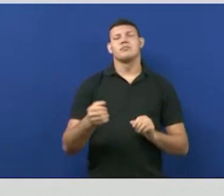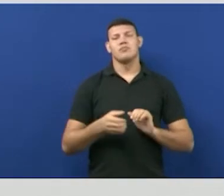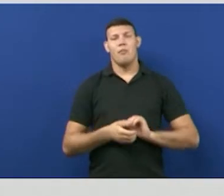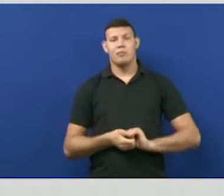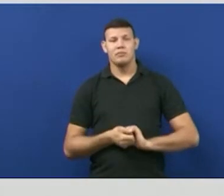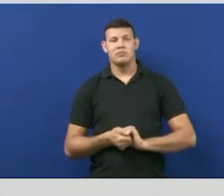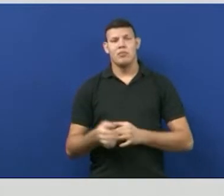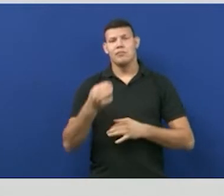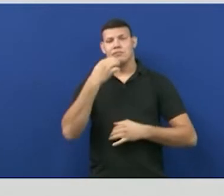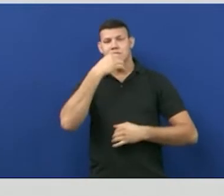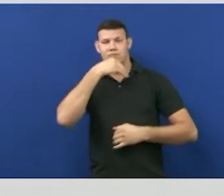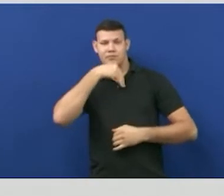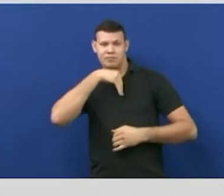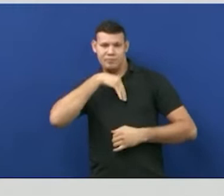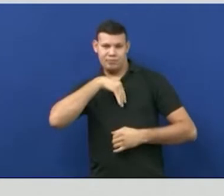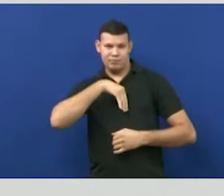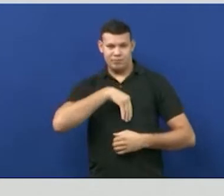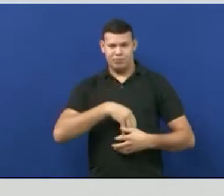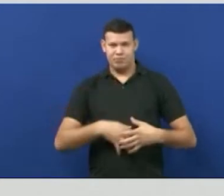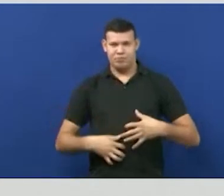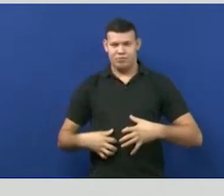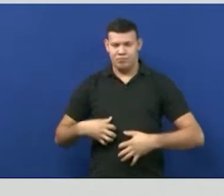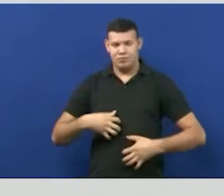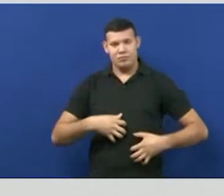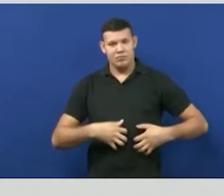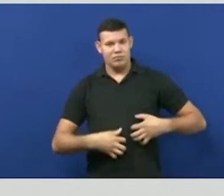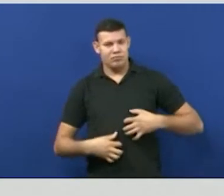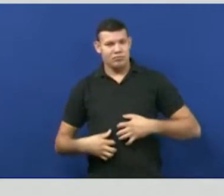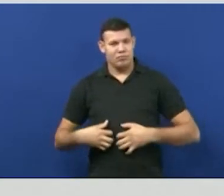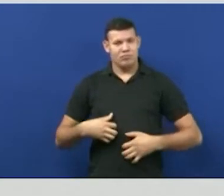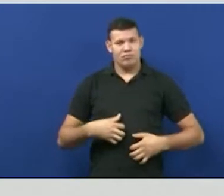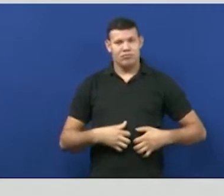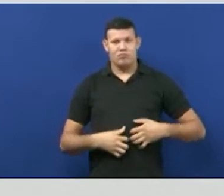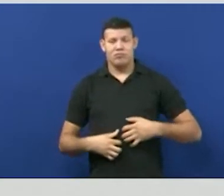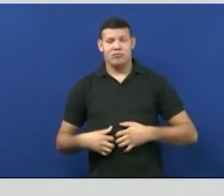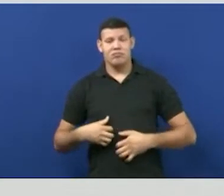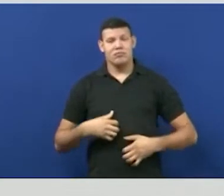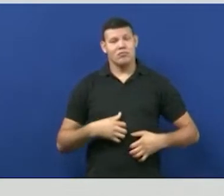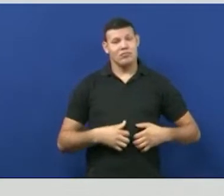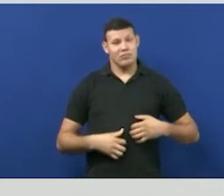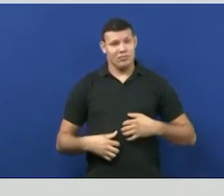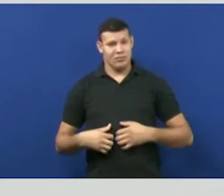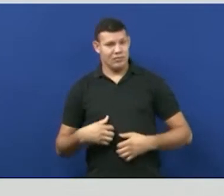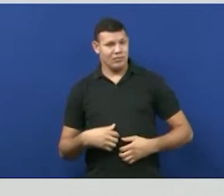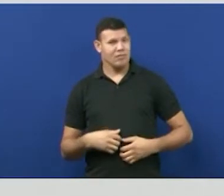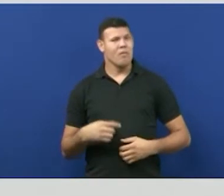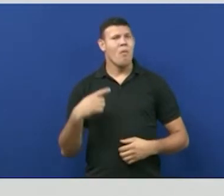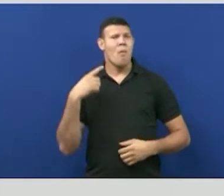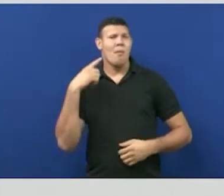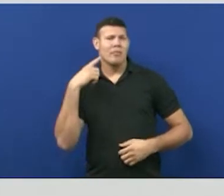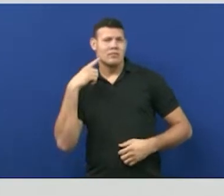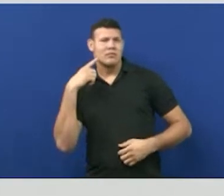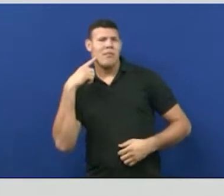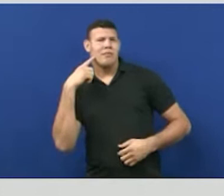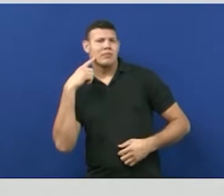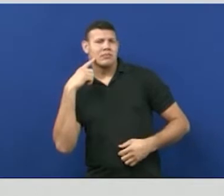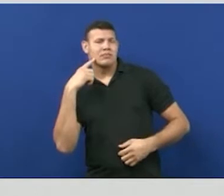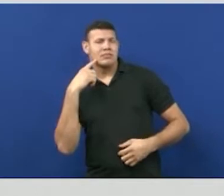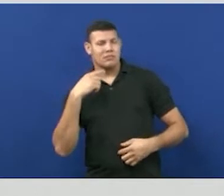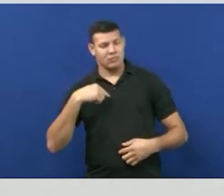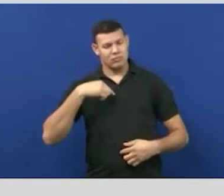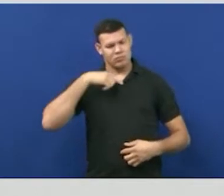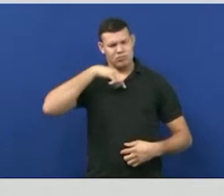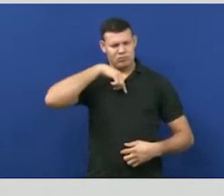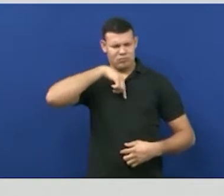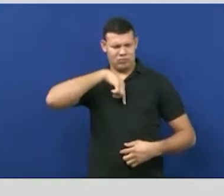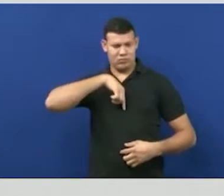Tudo aquilo que nós comemos, tudo aquilo que nós nos alimentamos, eles são mastigados pela nossa boca e ao chegar no